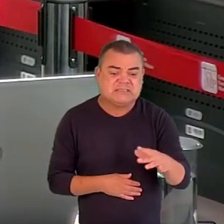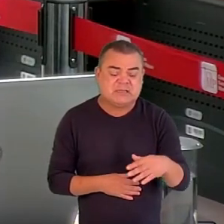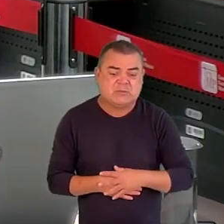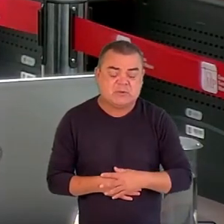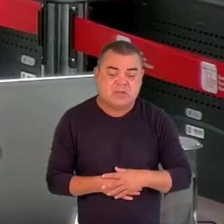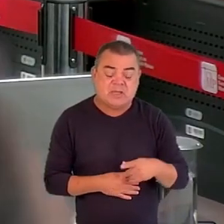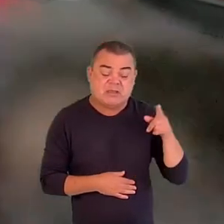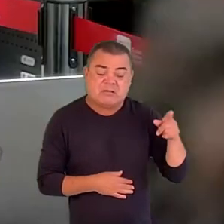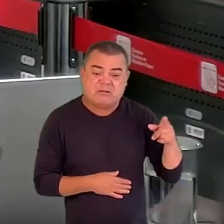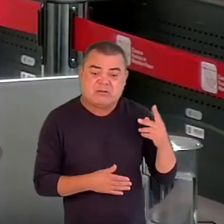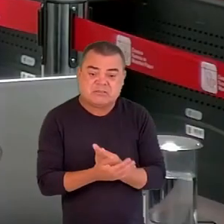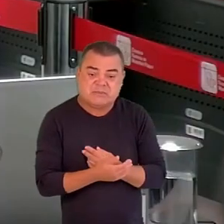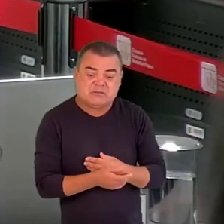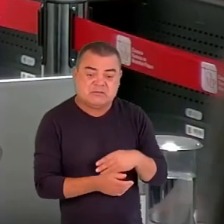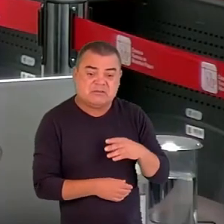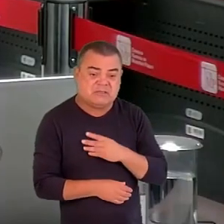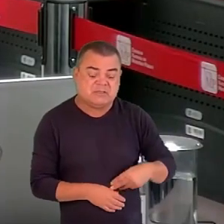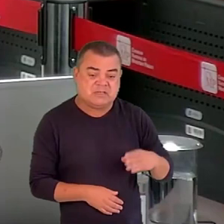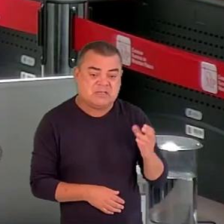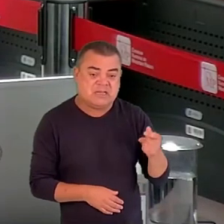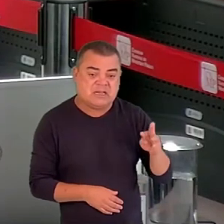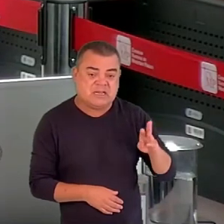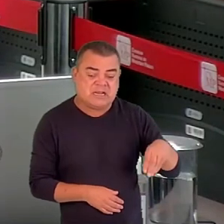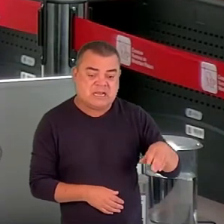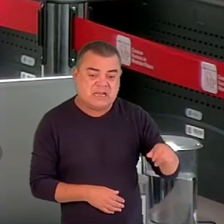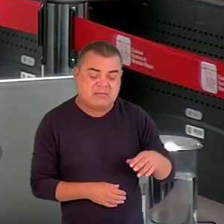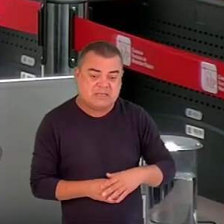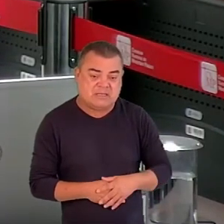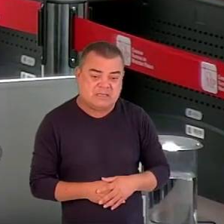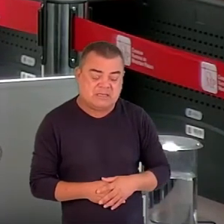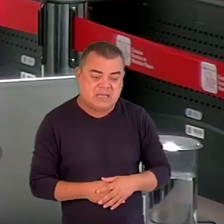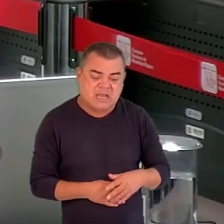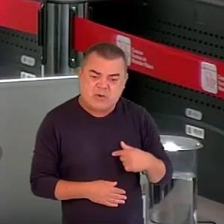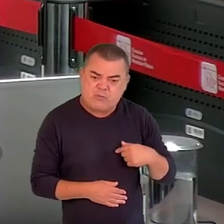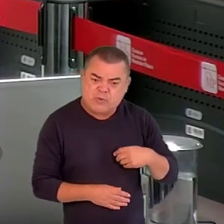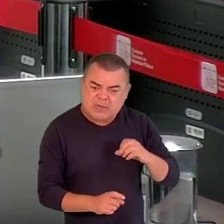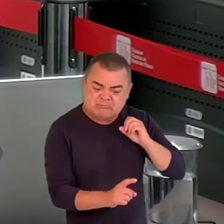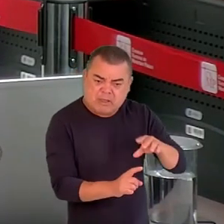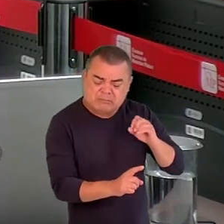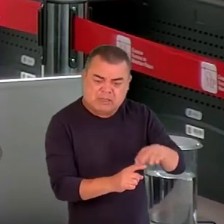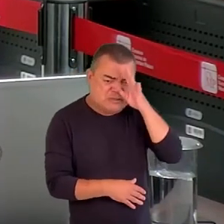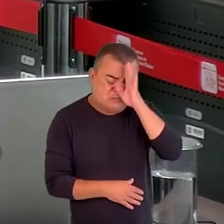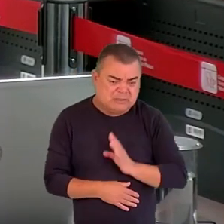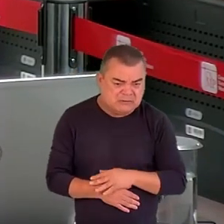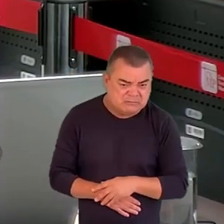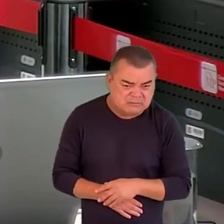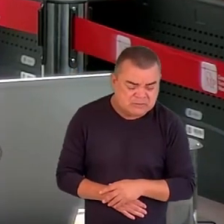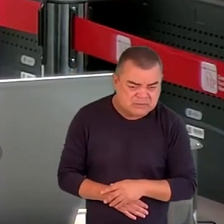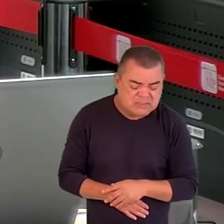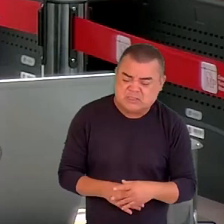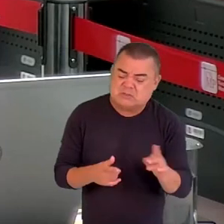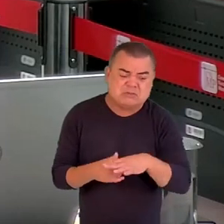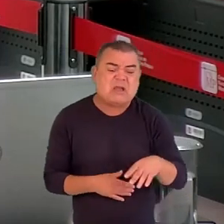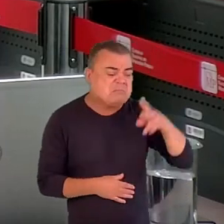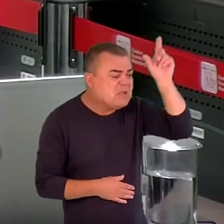apenas um ataque gratuito, no meu ponto de vista, mas é um ataque não apenas à pessoa da